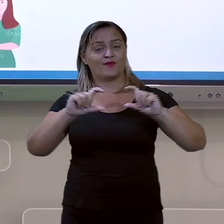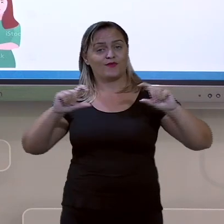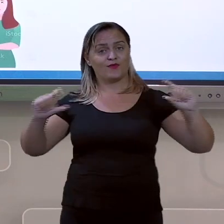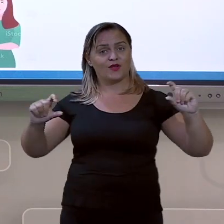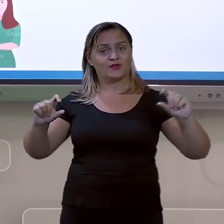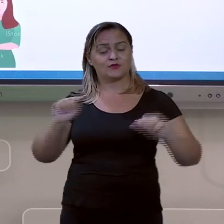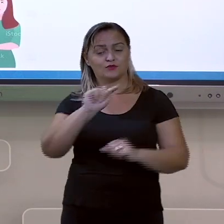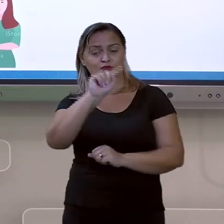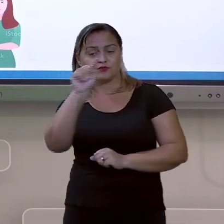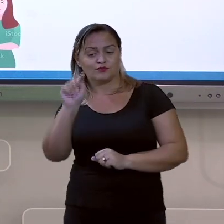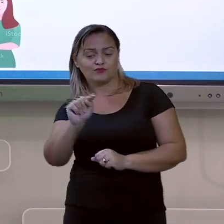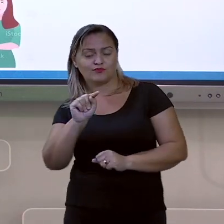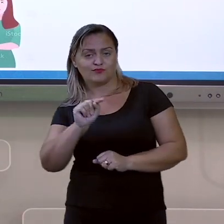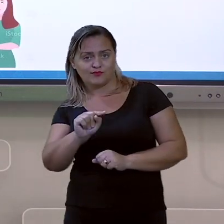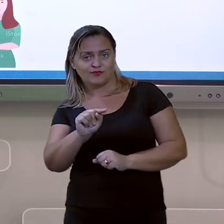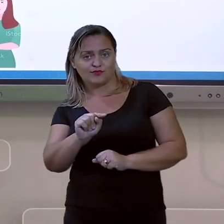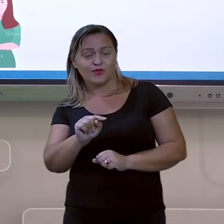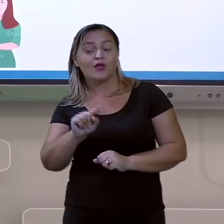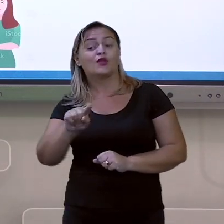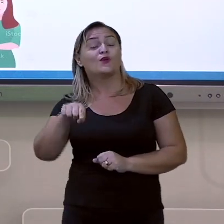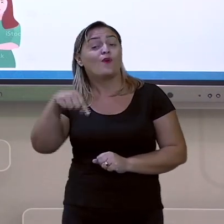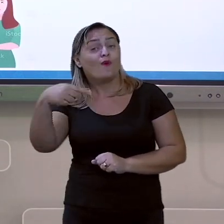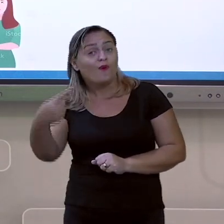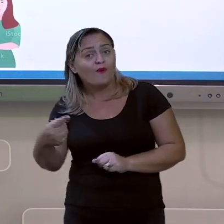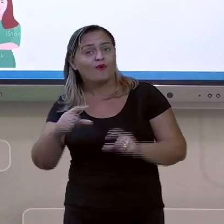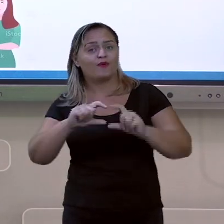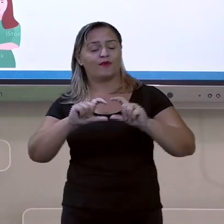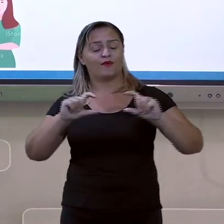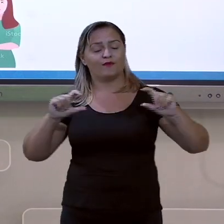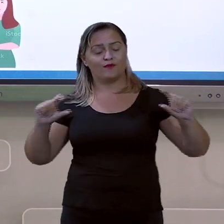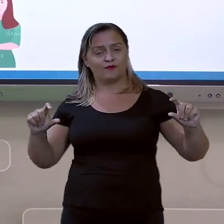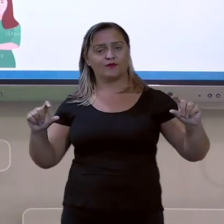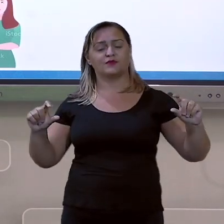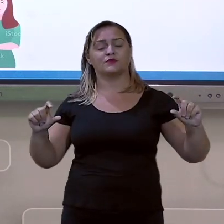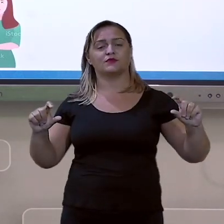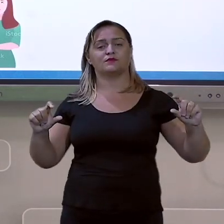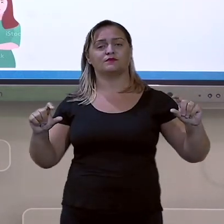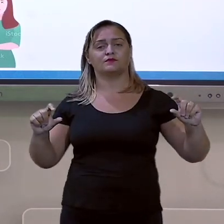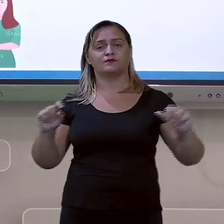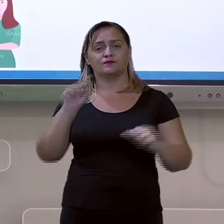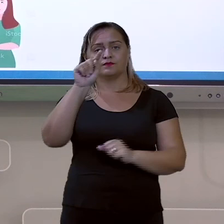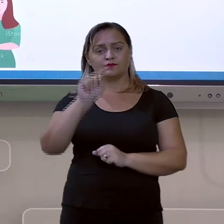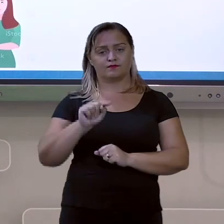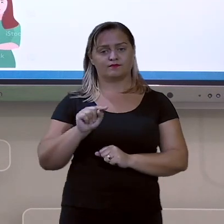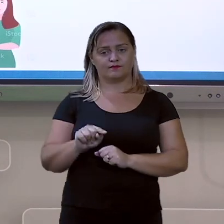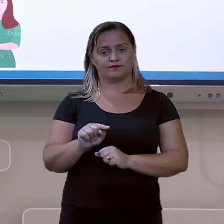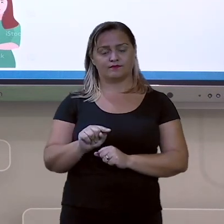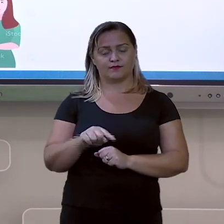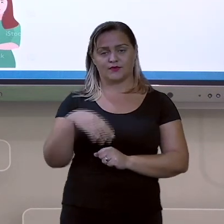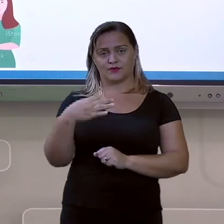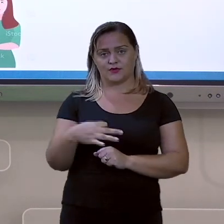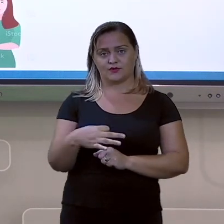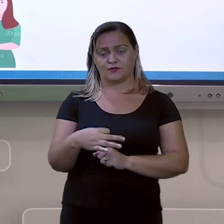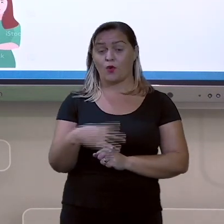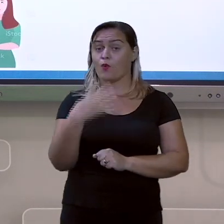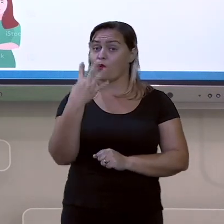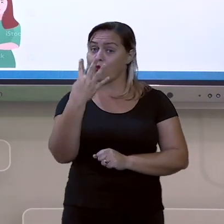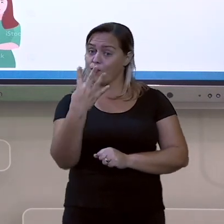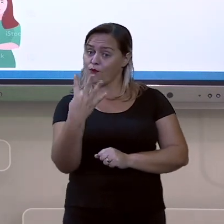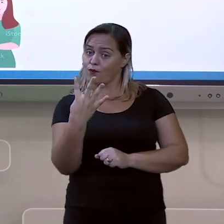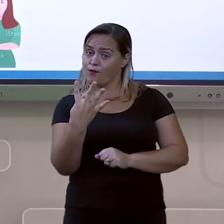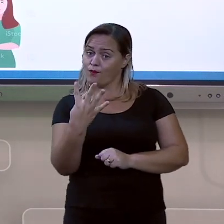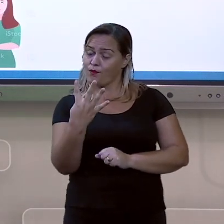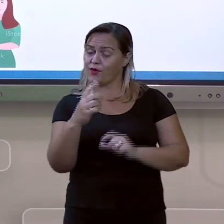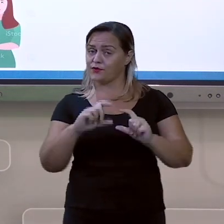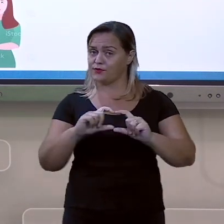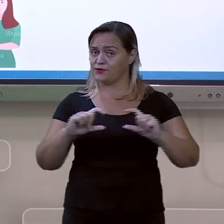ponto de interrogação e uma frase com ponto de exclamação. Então, são 4